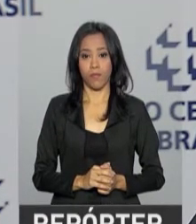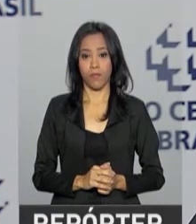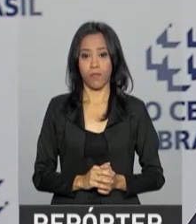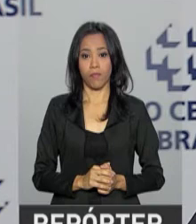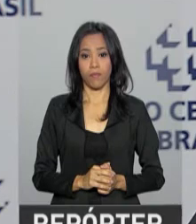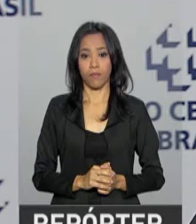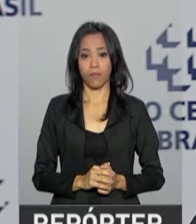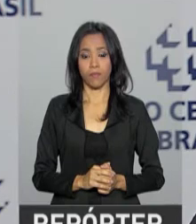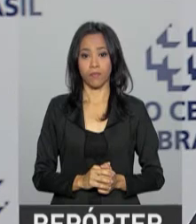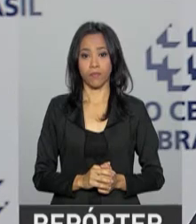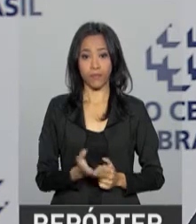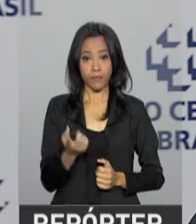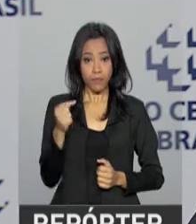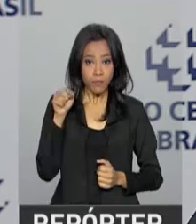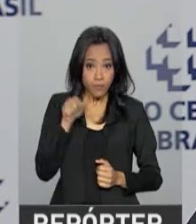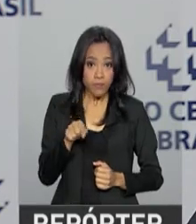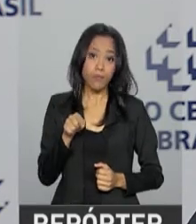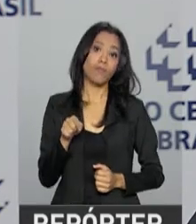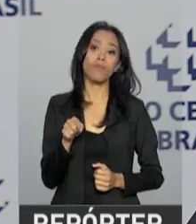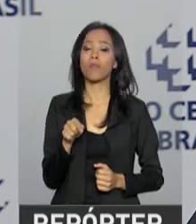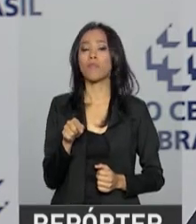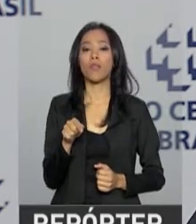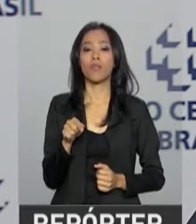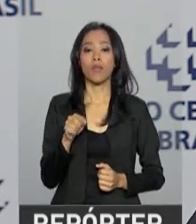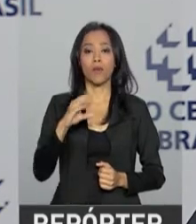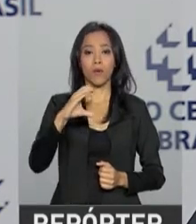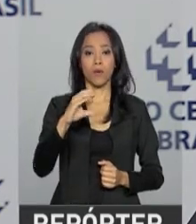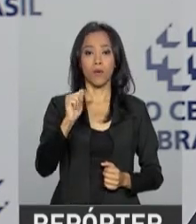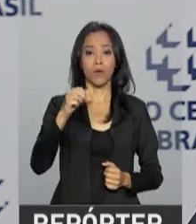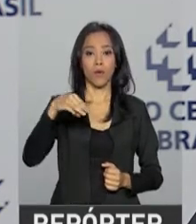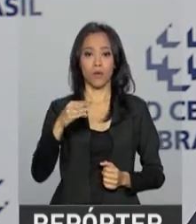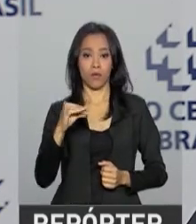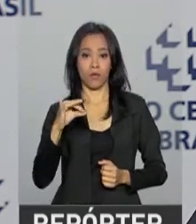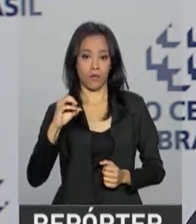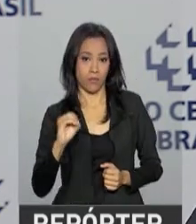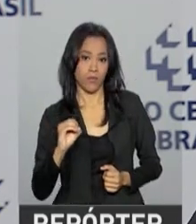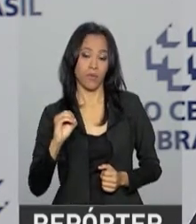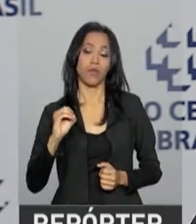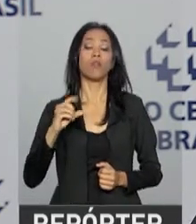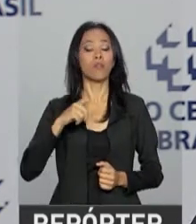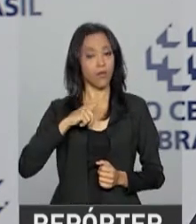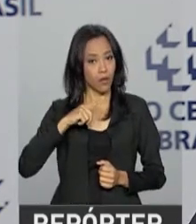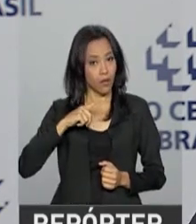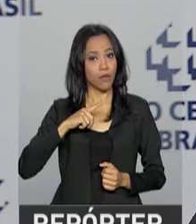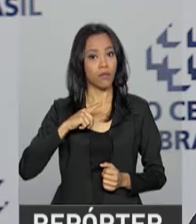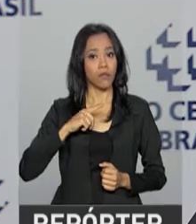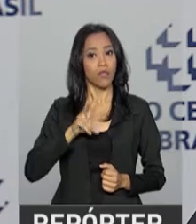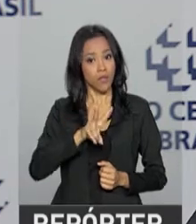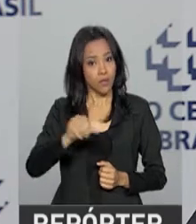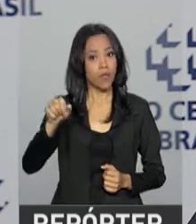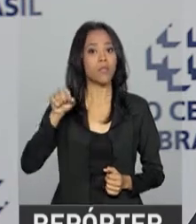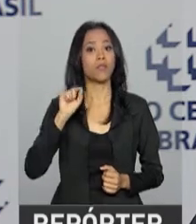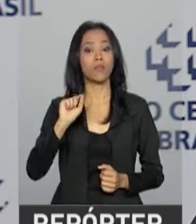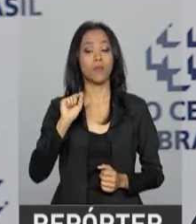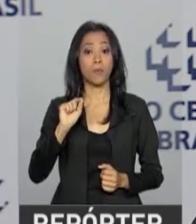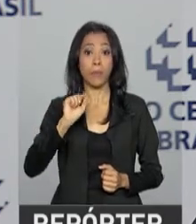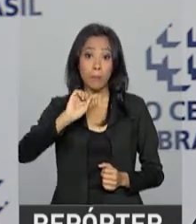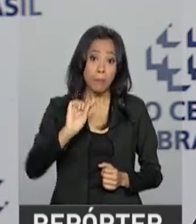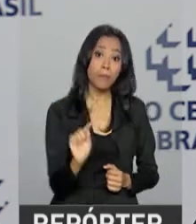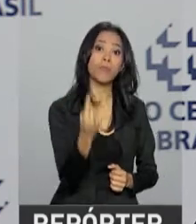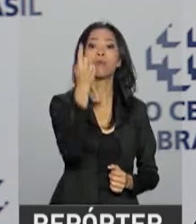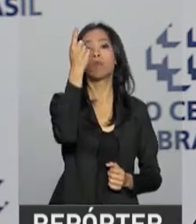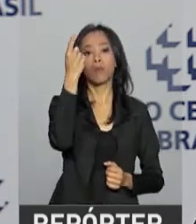ele tem sido está sendo e vai ser nossa primeira linha